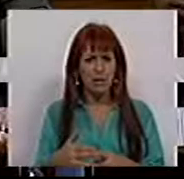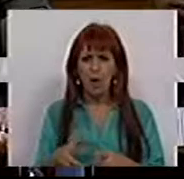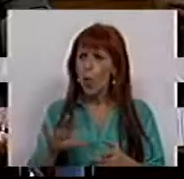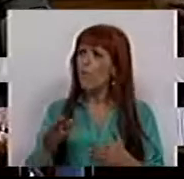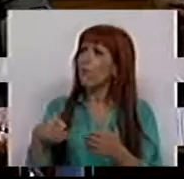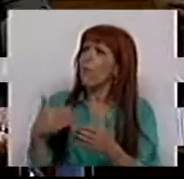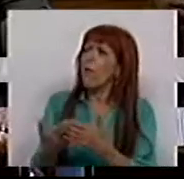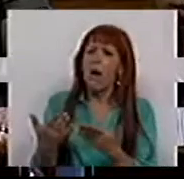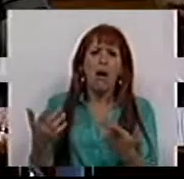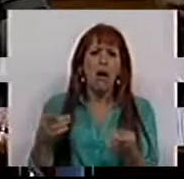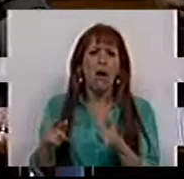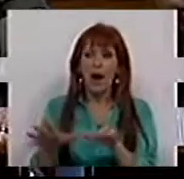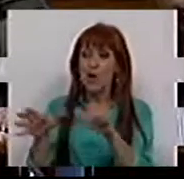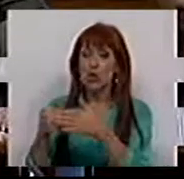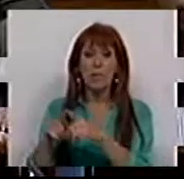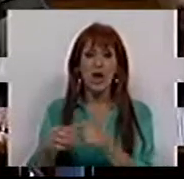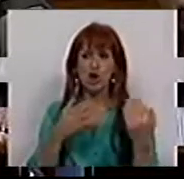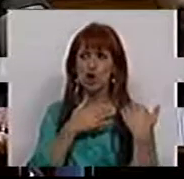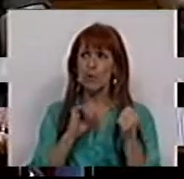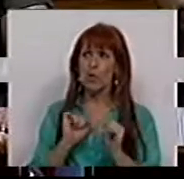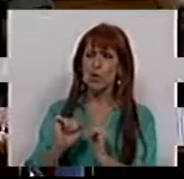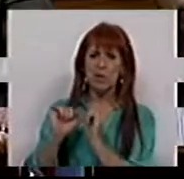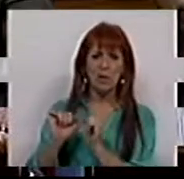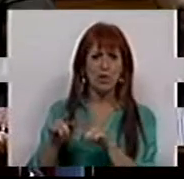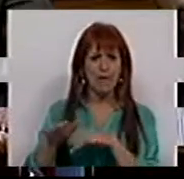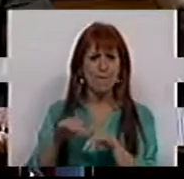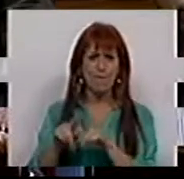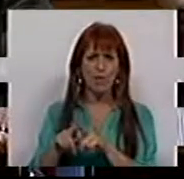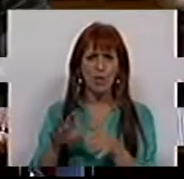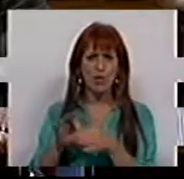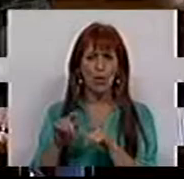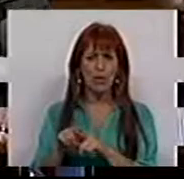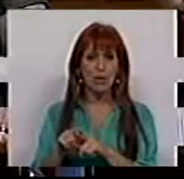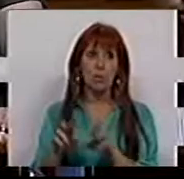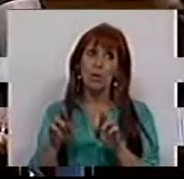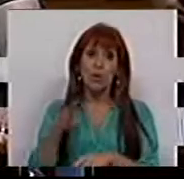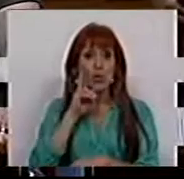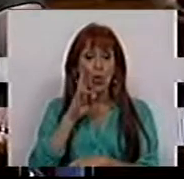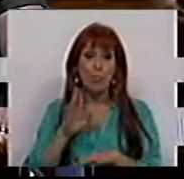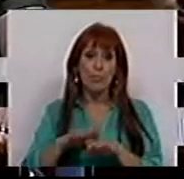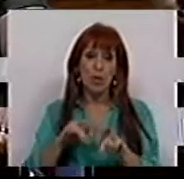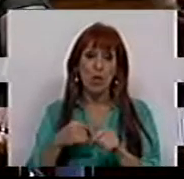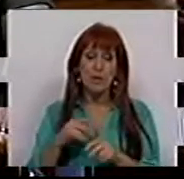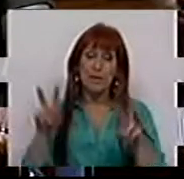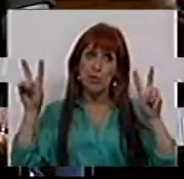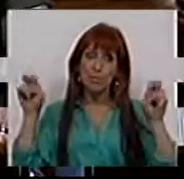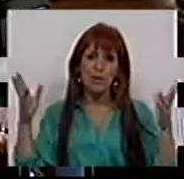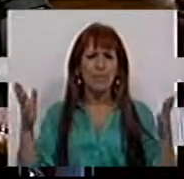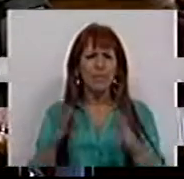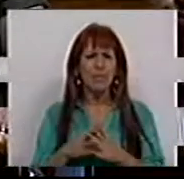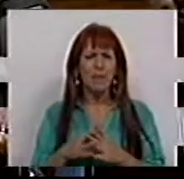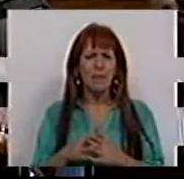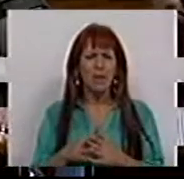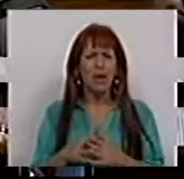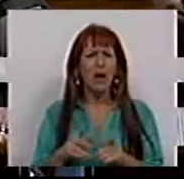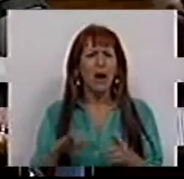atribuir, digamos, às comissões a responsabilidade de fazerem tudo e um par de botas, peço desculpa pela expressão,